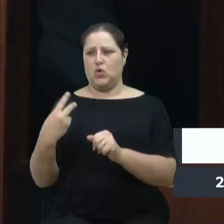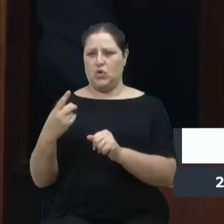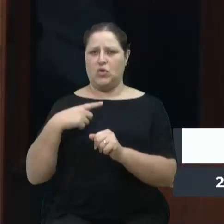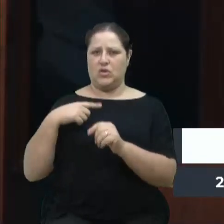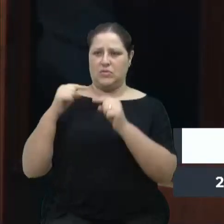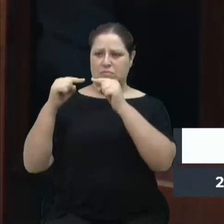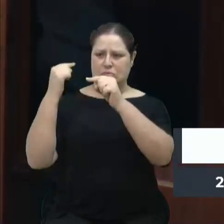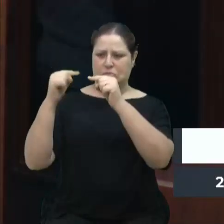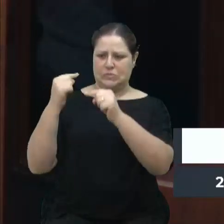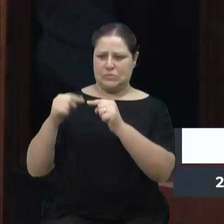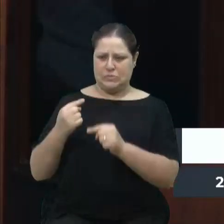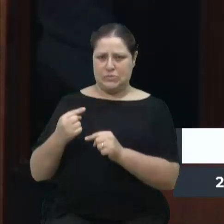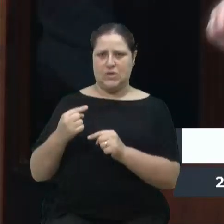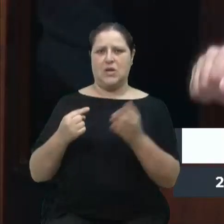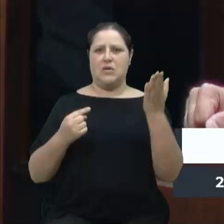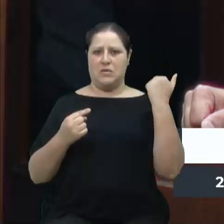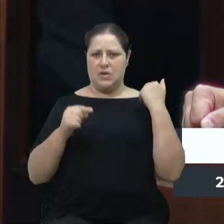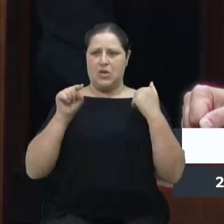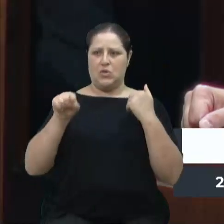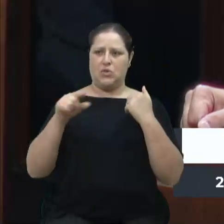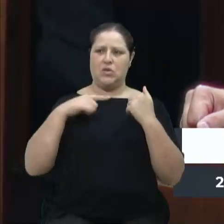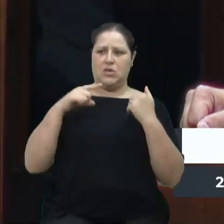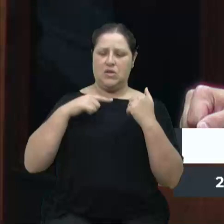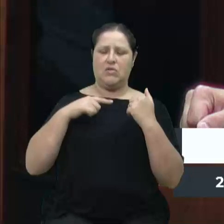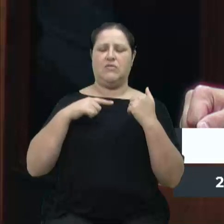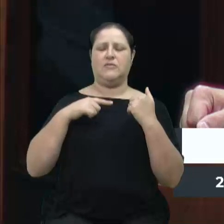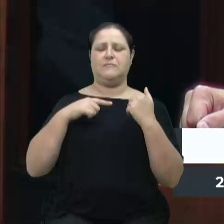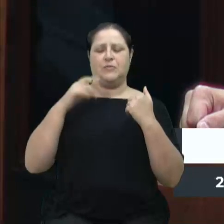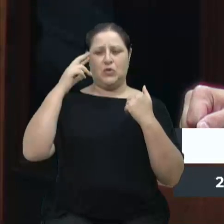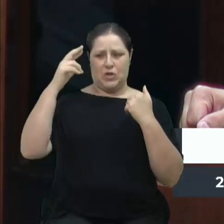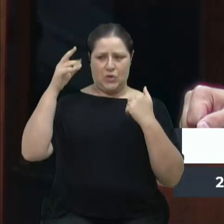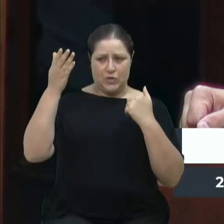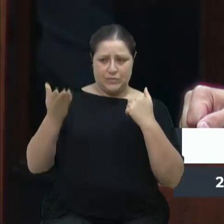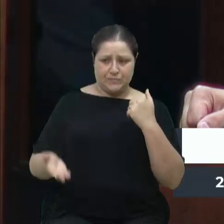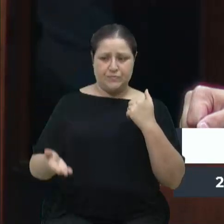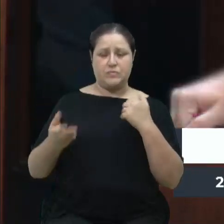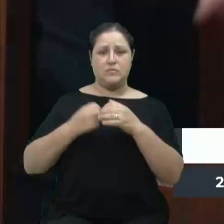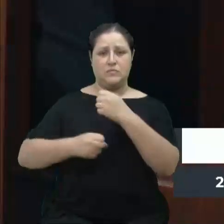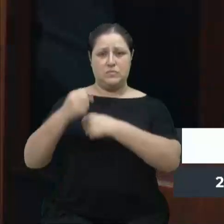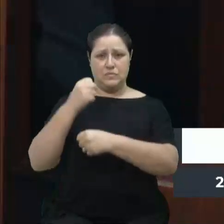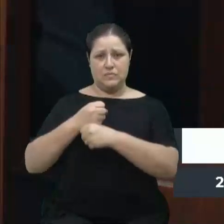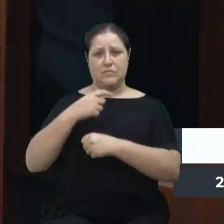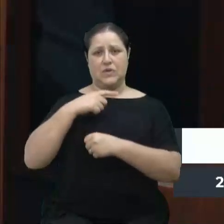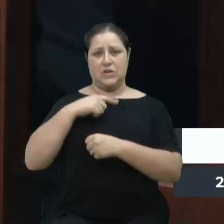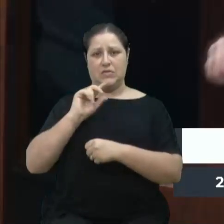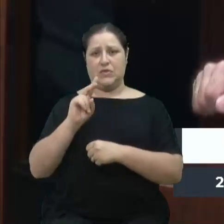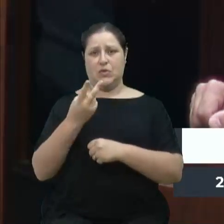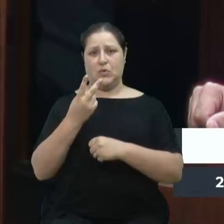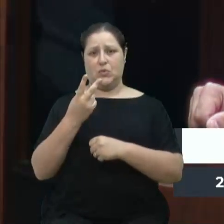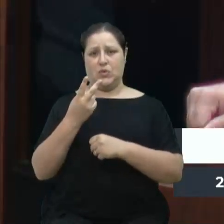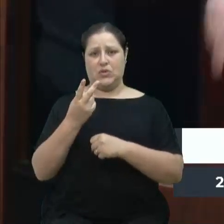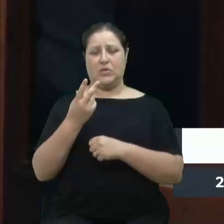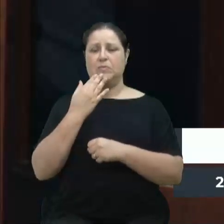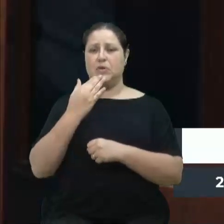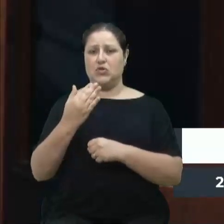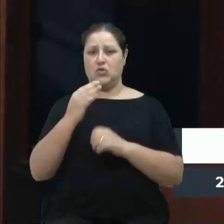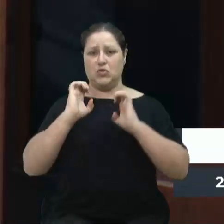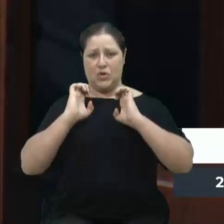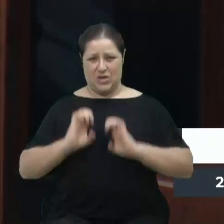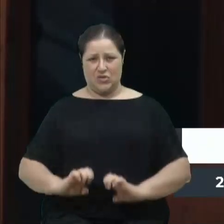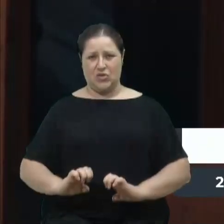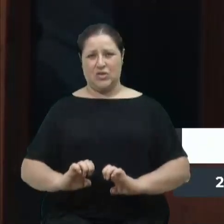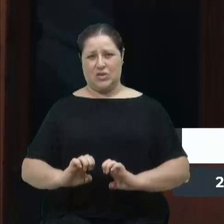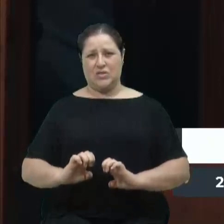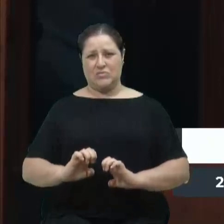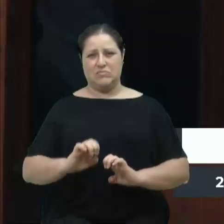foi alvo de 2 representações na comissão de ética o ano passado, e eu arquivei as 2, porque não